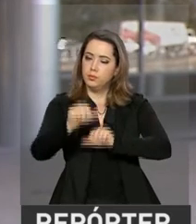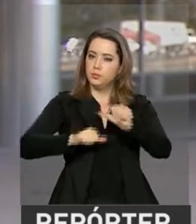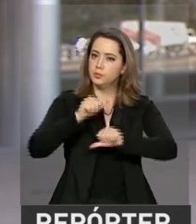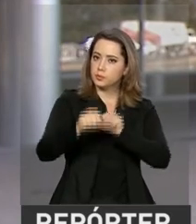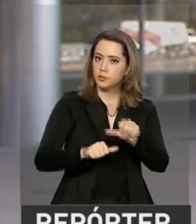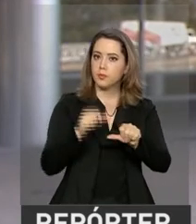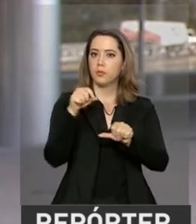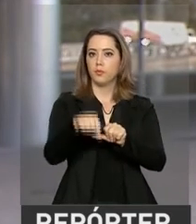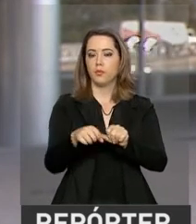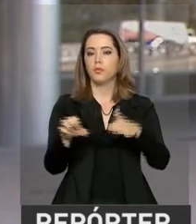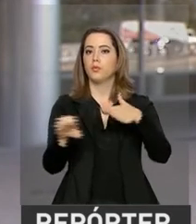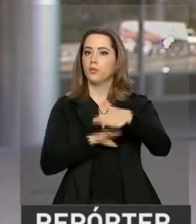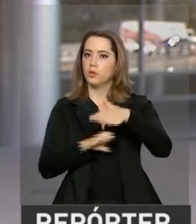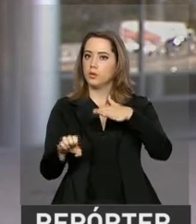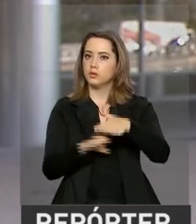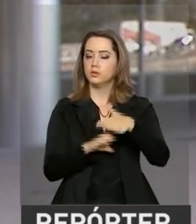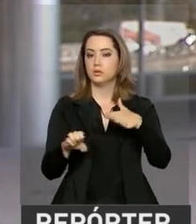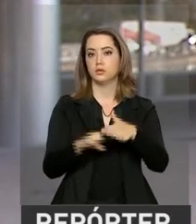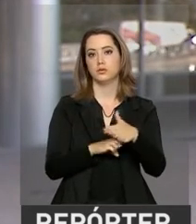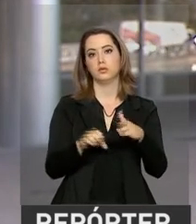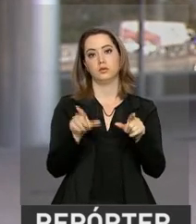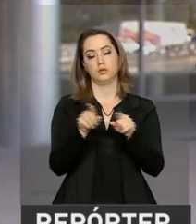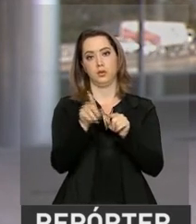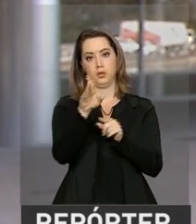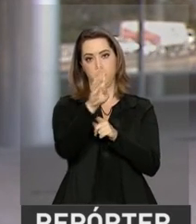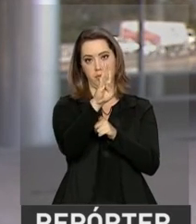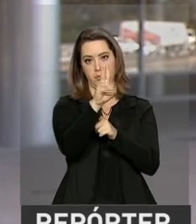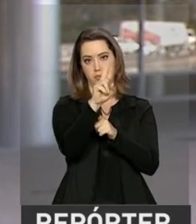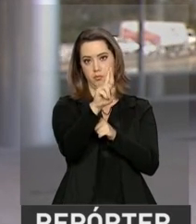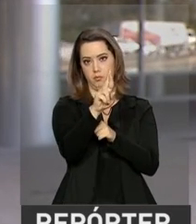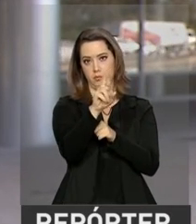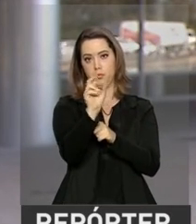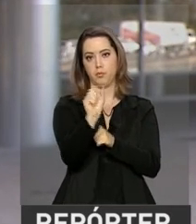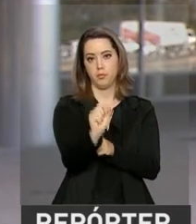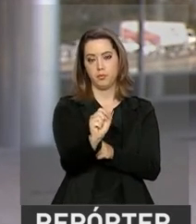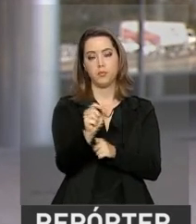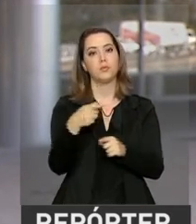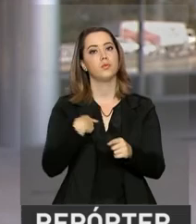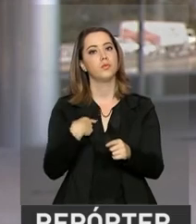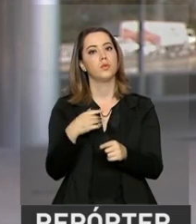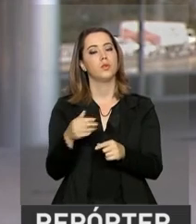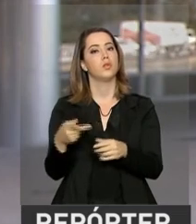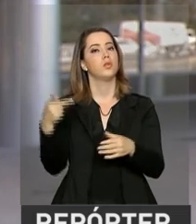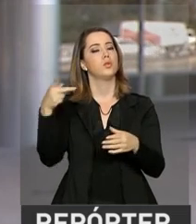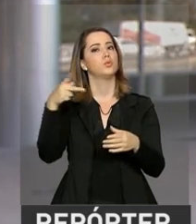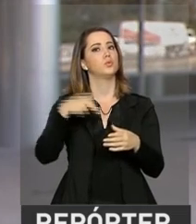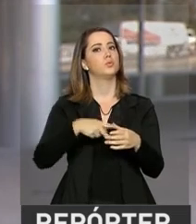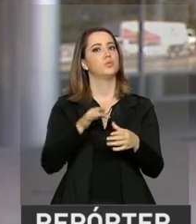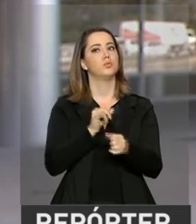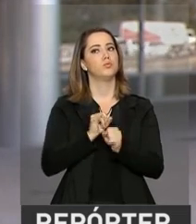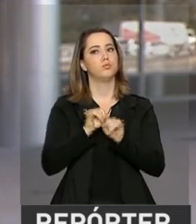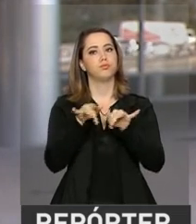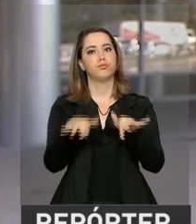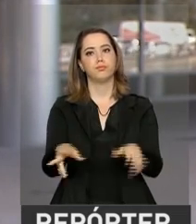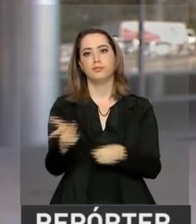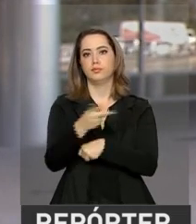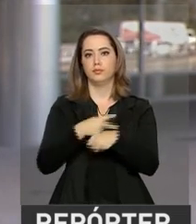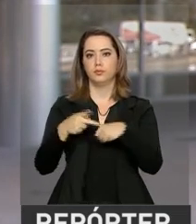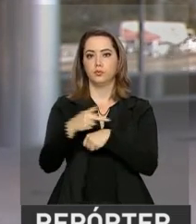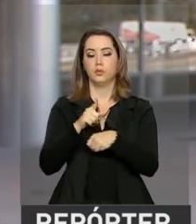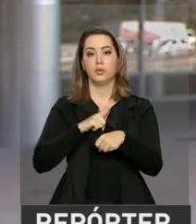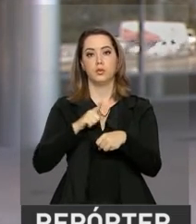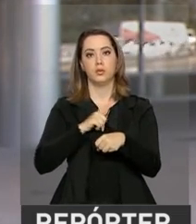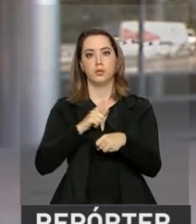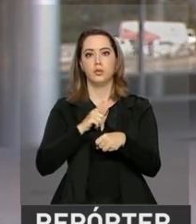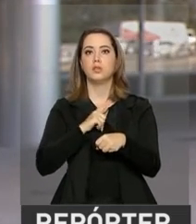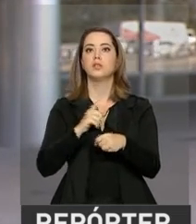pela estatal e que atua na comercialização e distribuição de combustíveis pelo país. Segundo o Pedro Parente, será adotado um modelo de